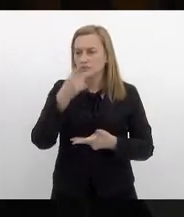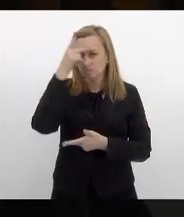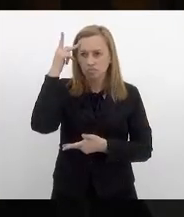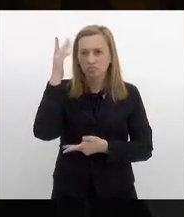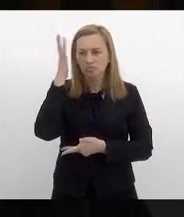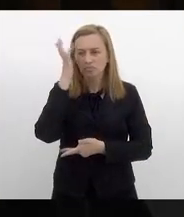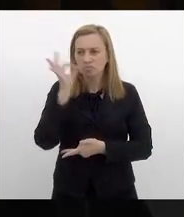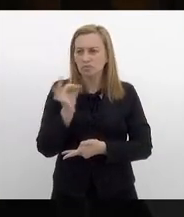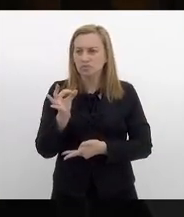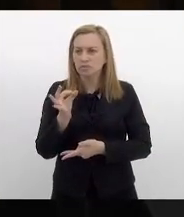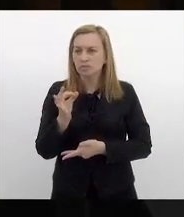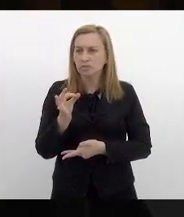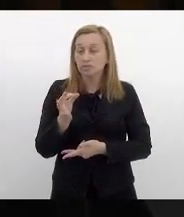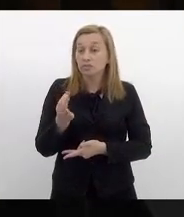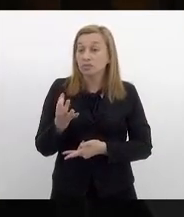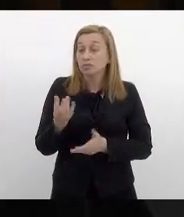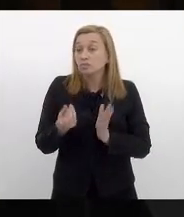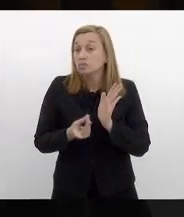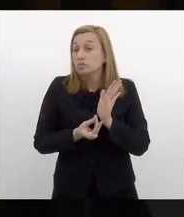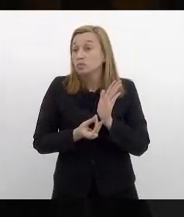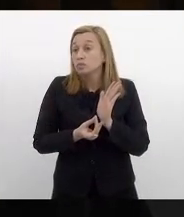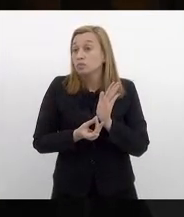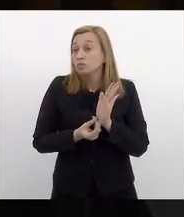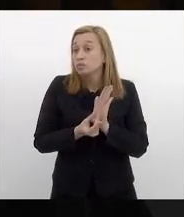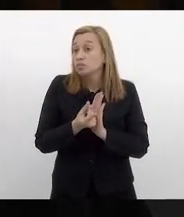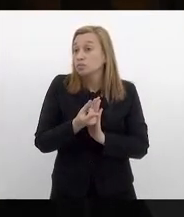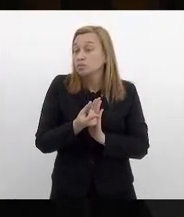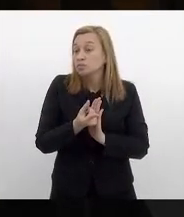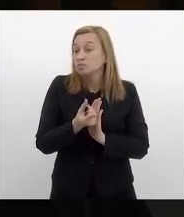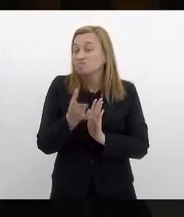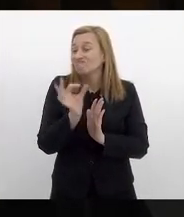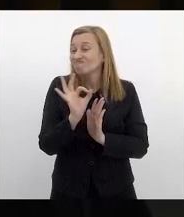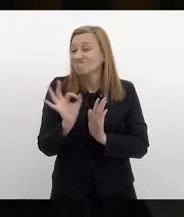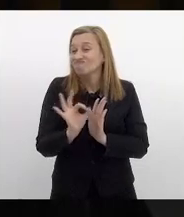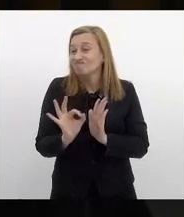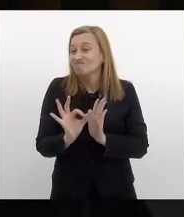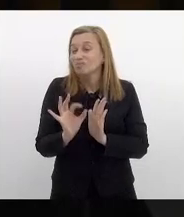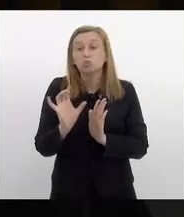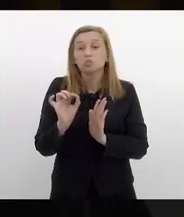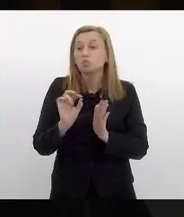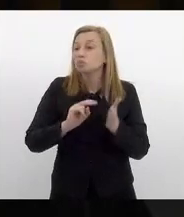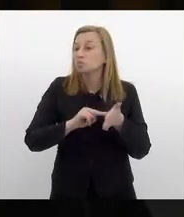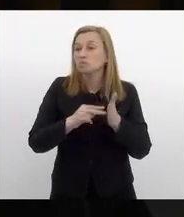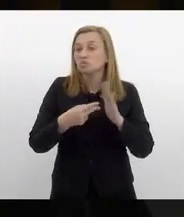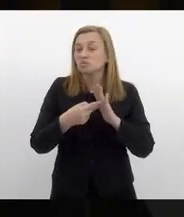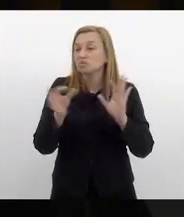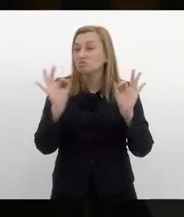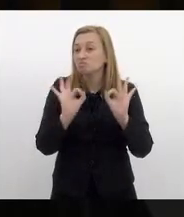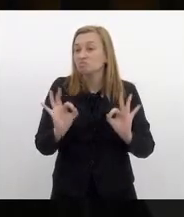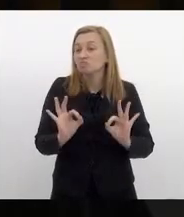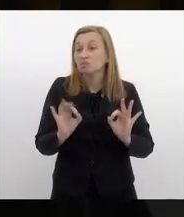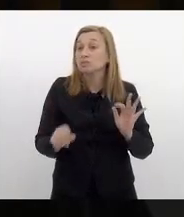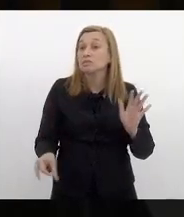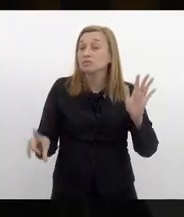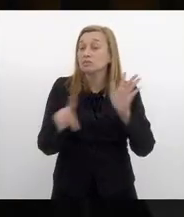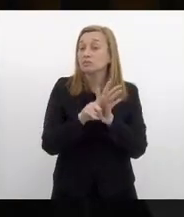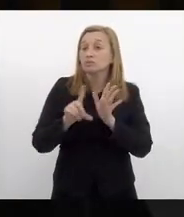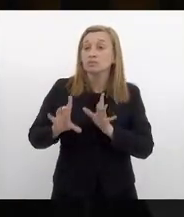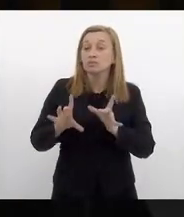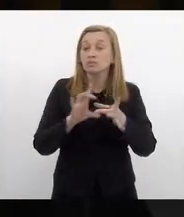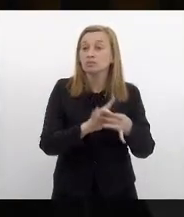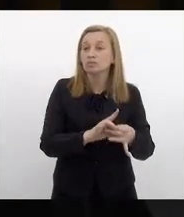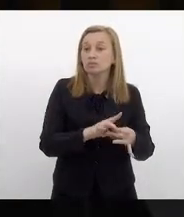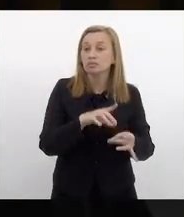né? Não presta atenção do que isso simboliza. Isso é a lei complementar